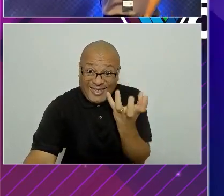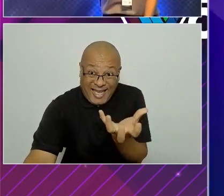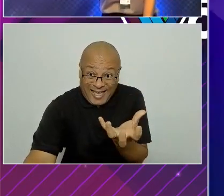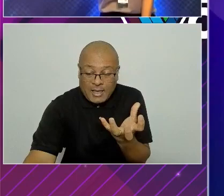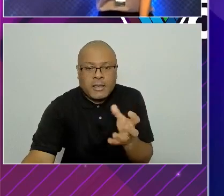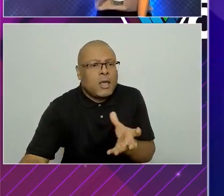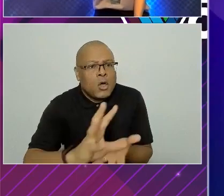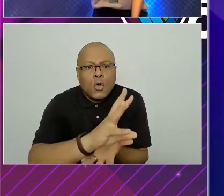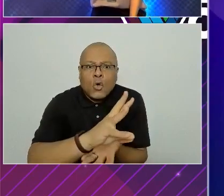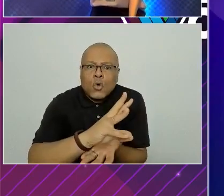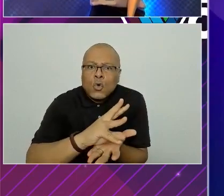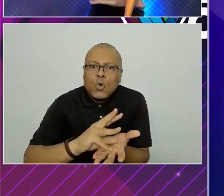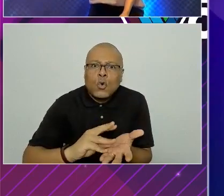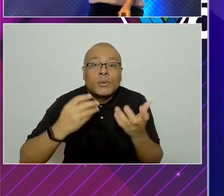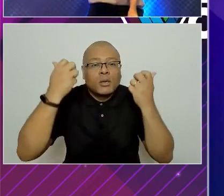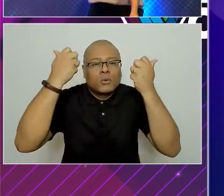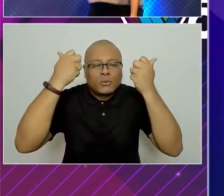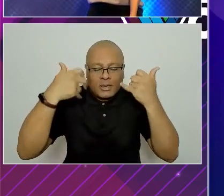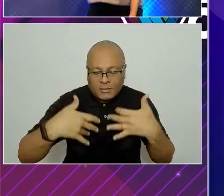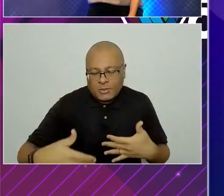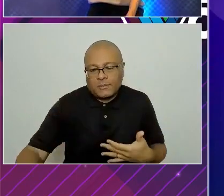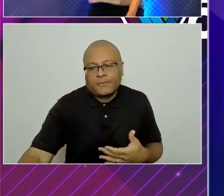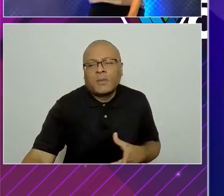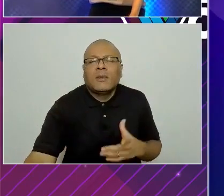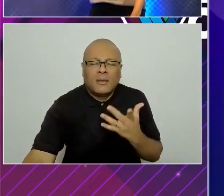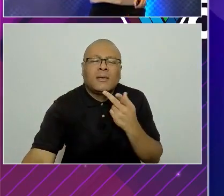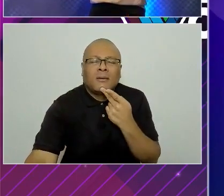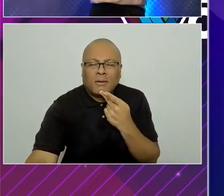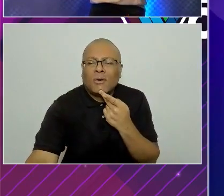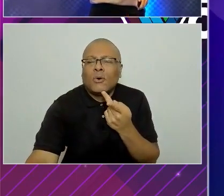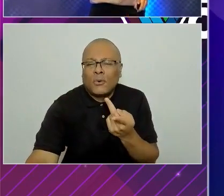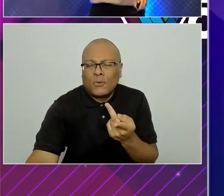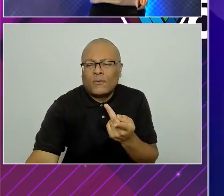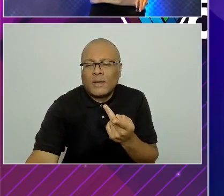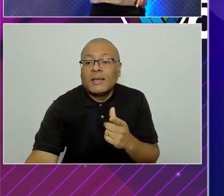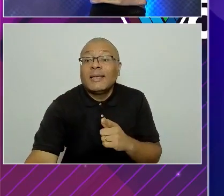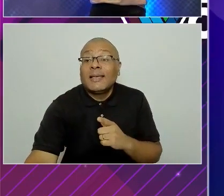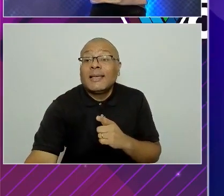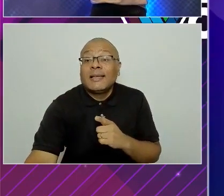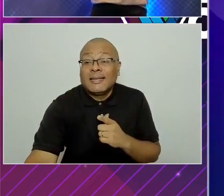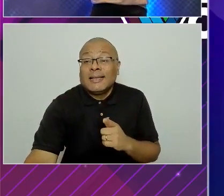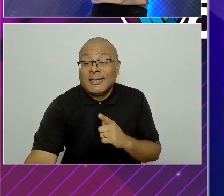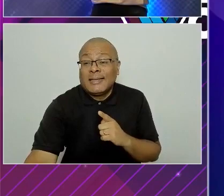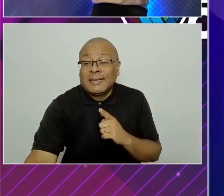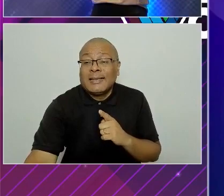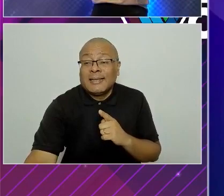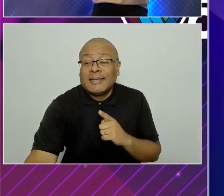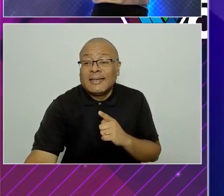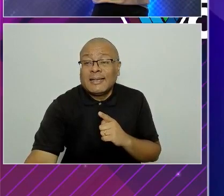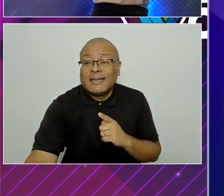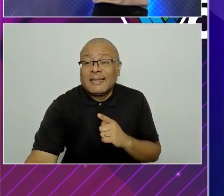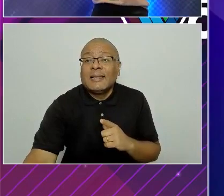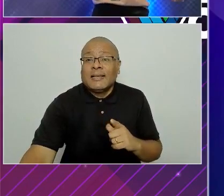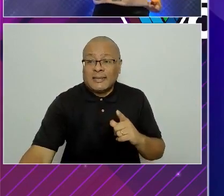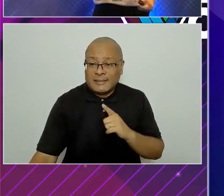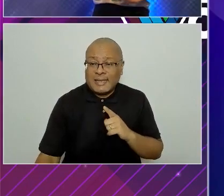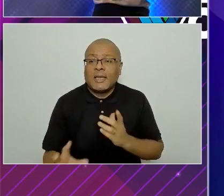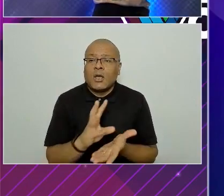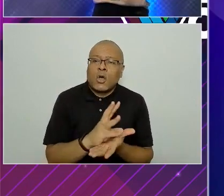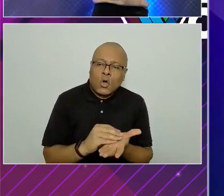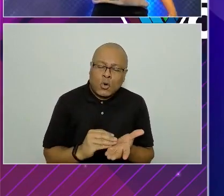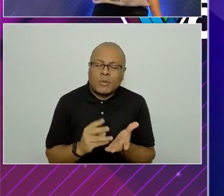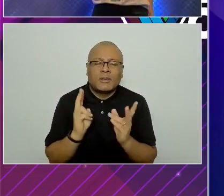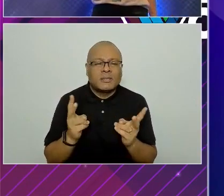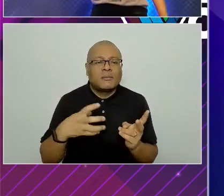né? Como eu falei, a gente tem as inspirações entre um e outro. Eu comentei que nós temos os nossos, o